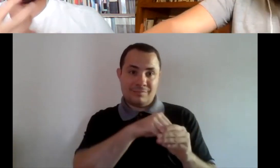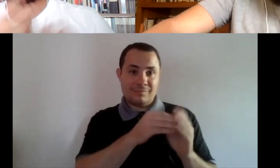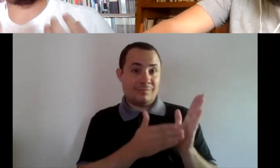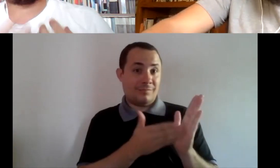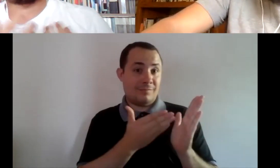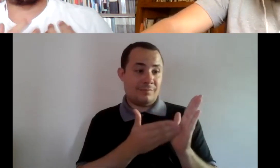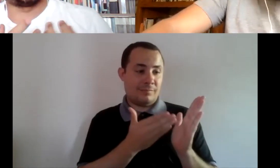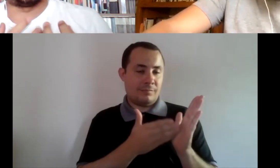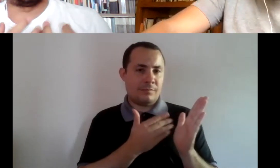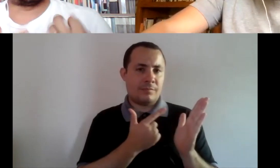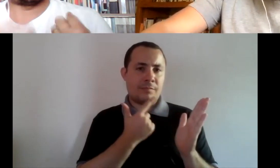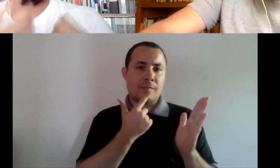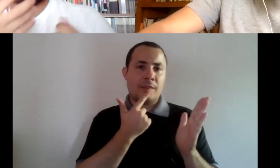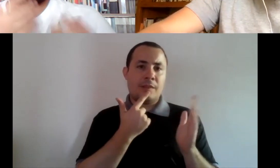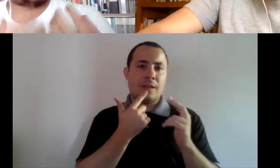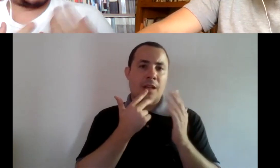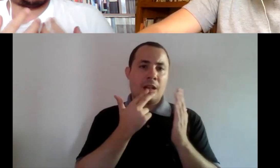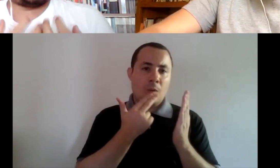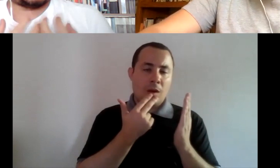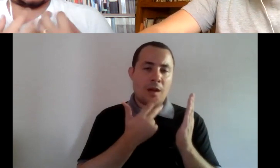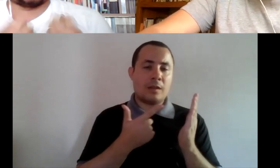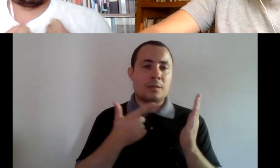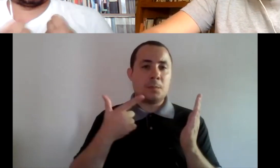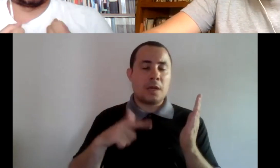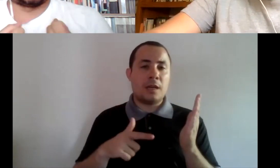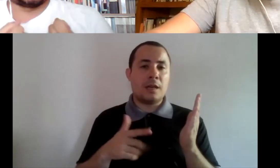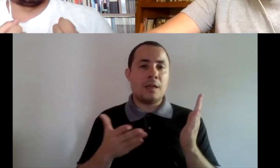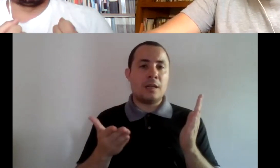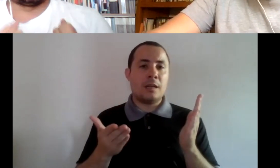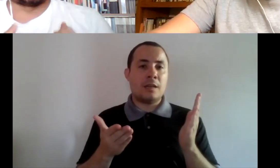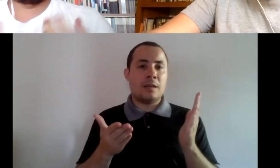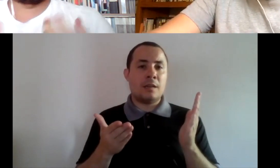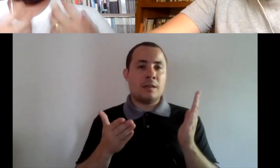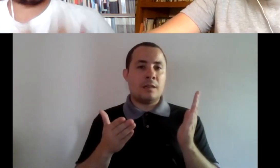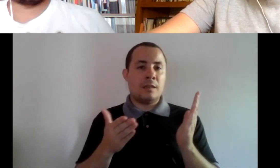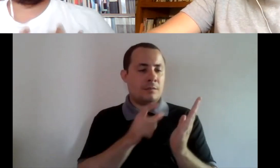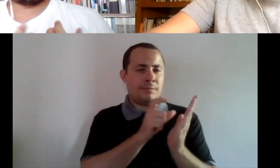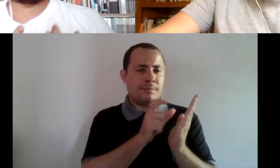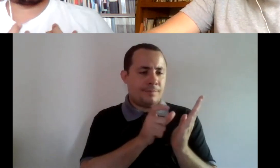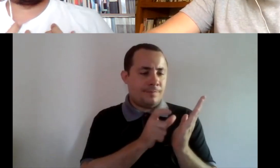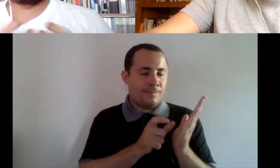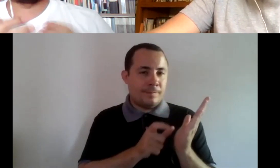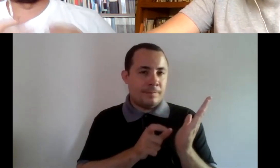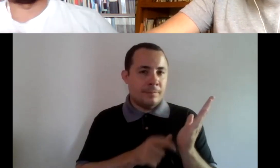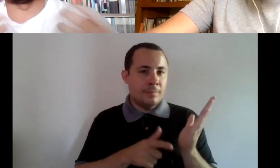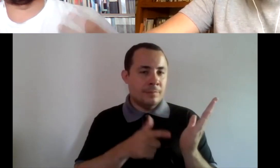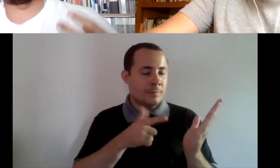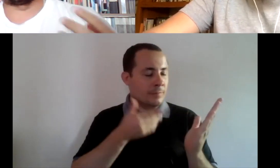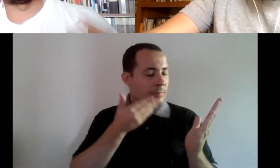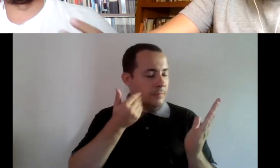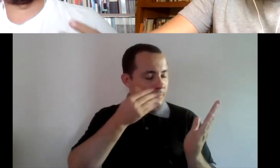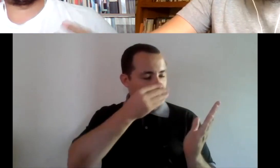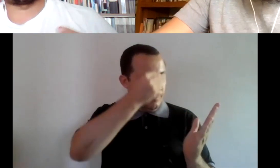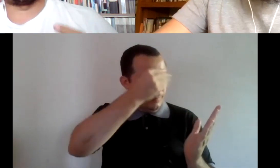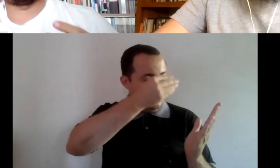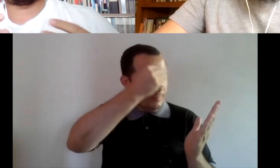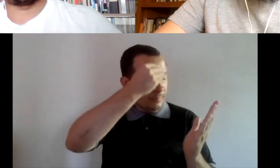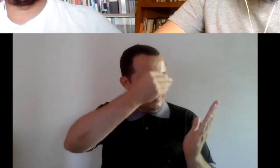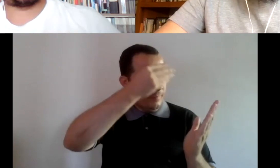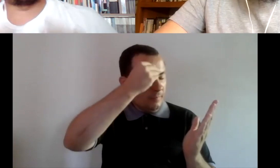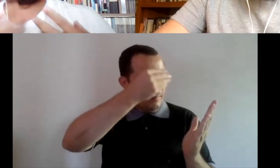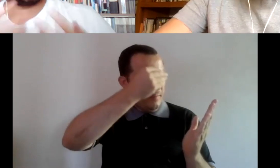pela identificação e pelo aquilo do que o leitor quer se alimentar. Né? Você forma o leitor, muitas vezes,